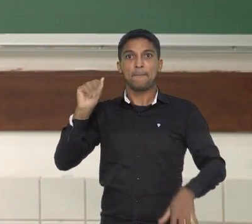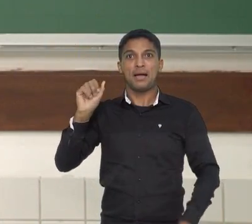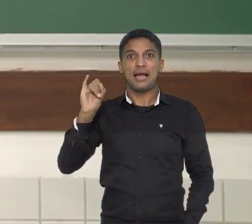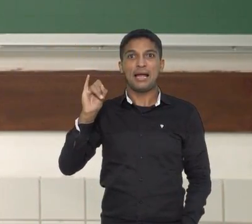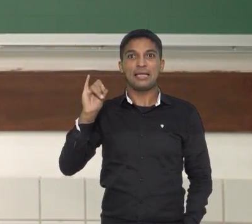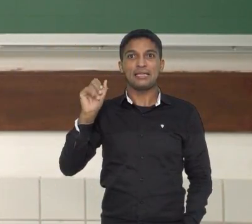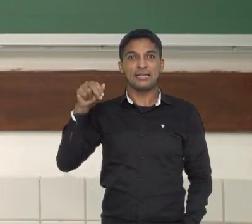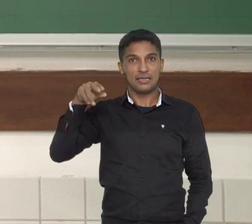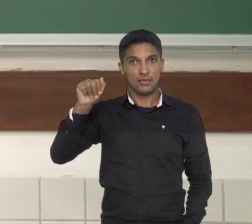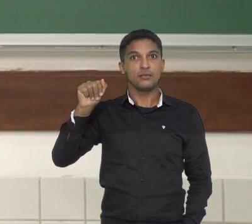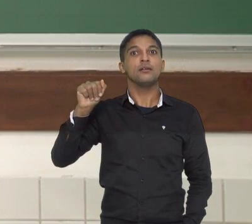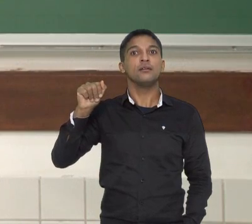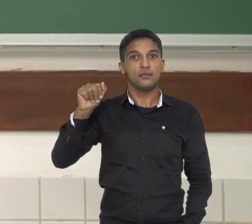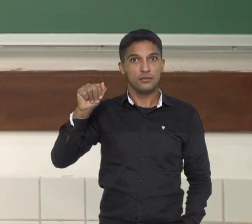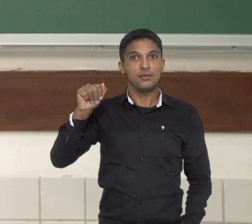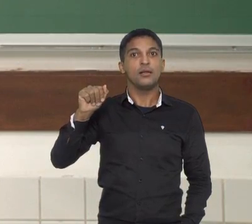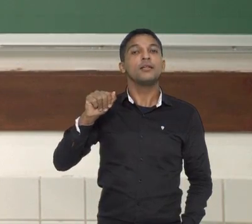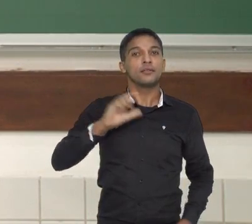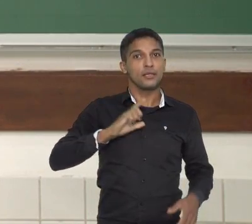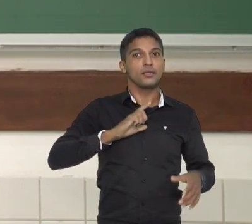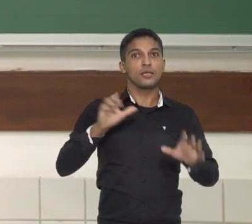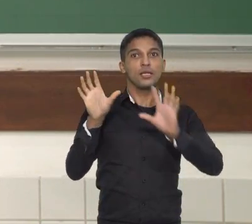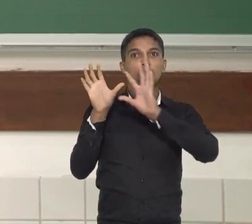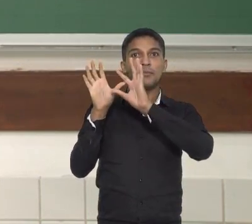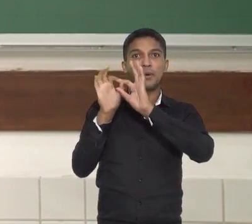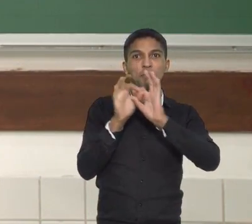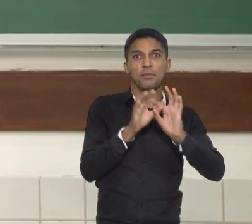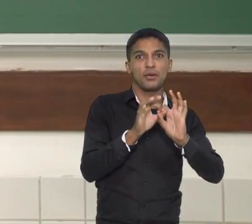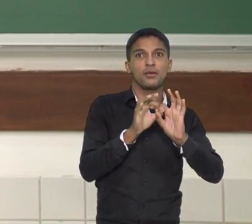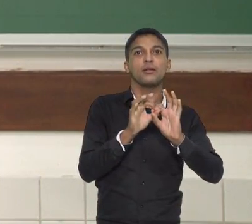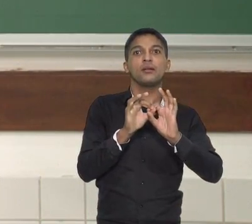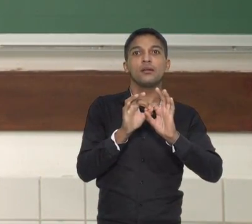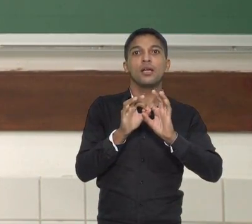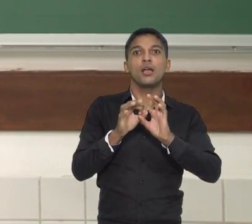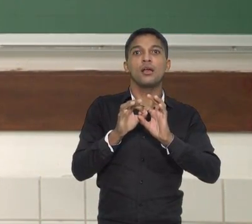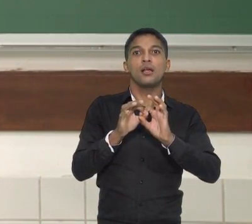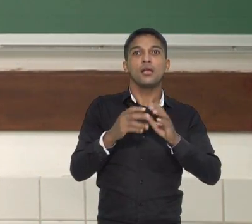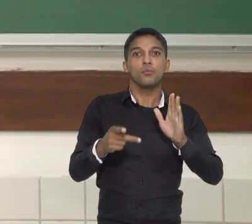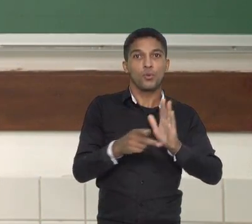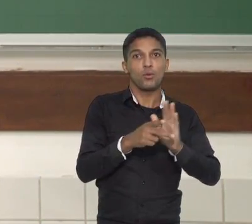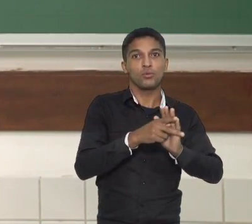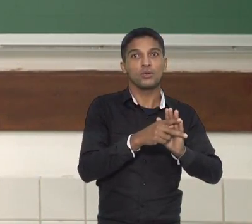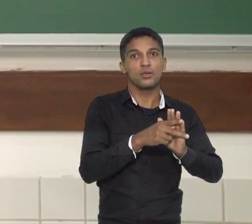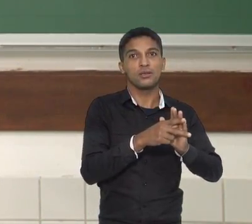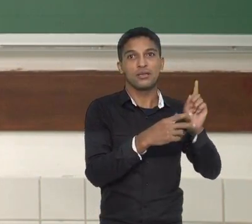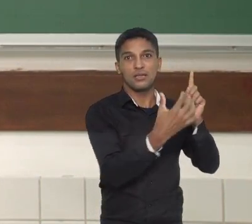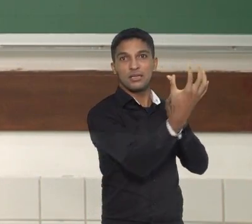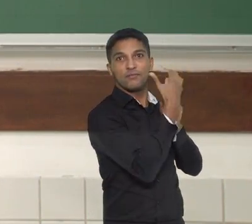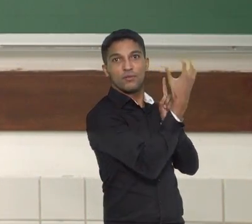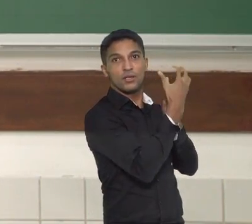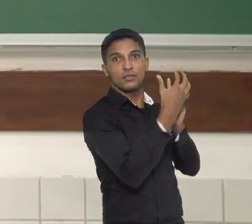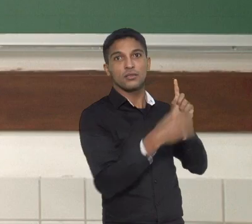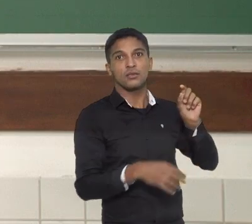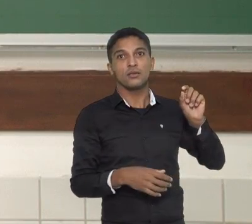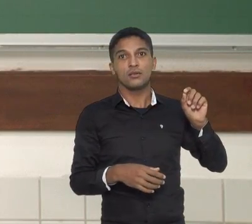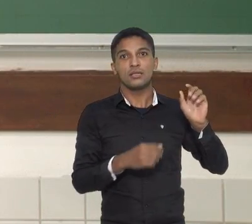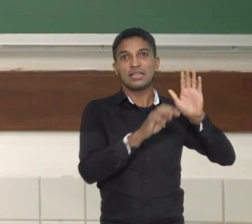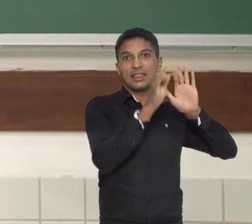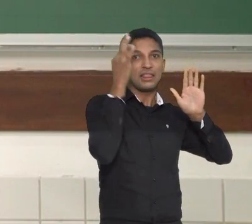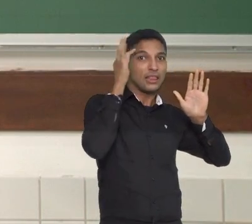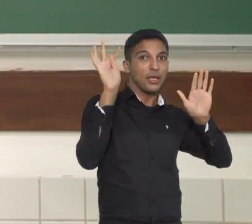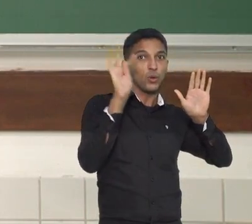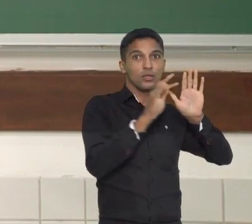aulas anteriores, estão dentro de um contexto que recebeu influência do Iluminismo, da independência